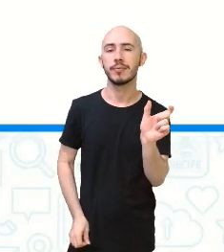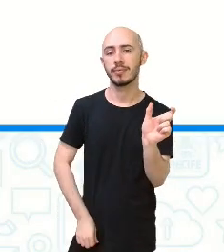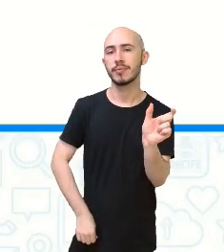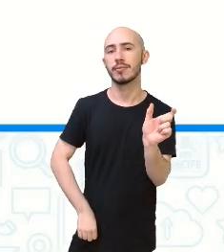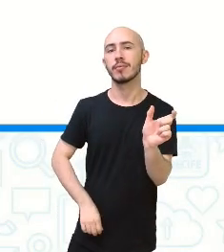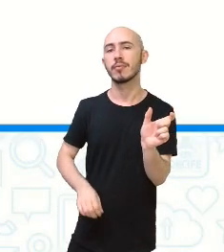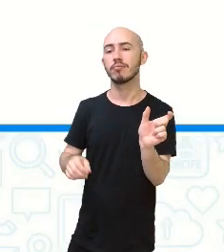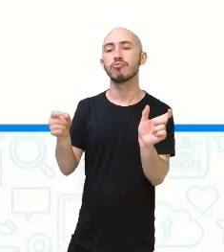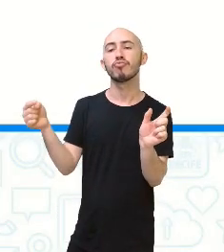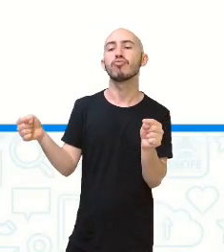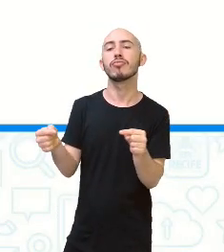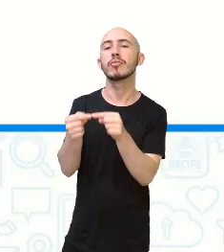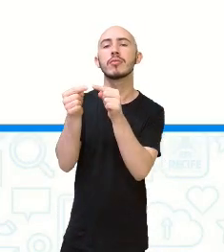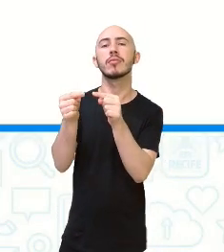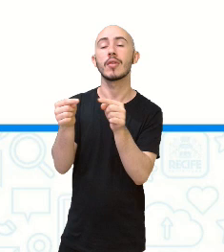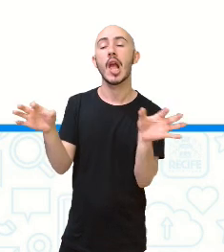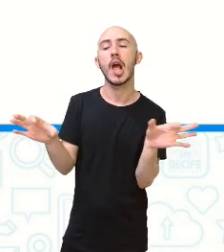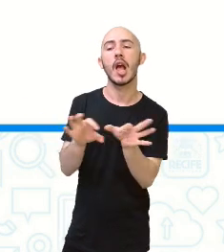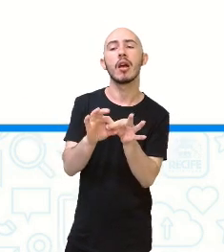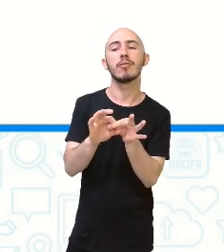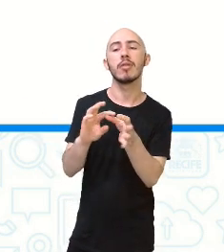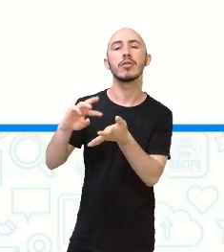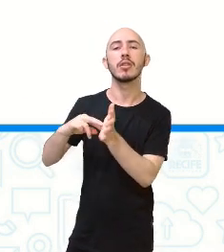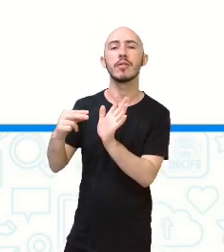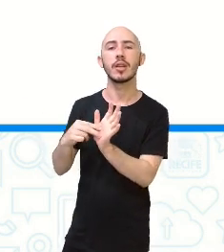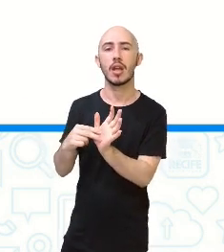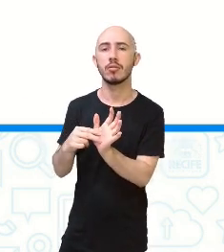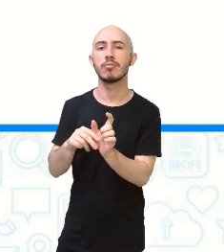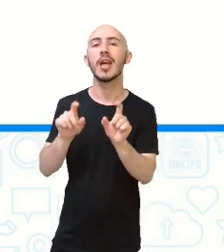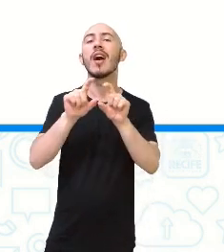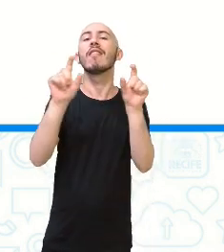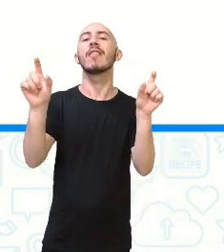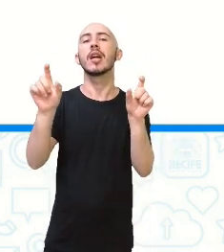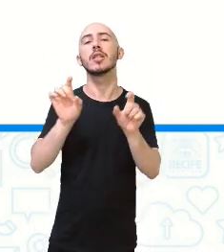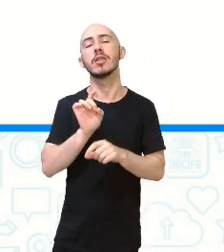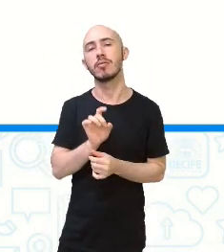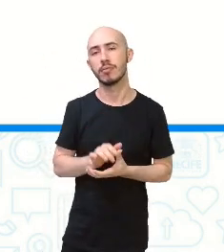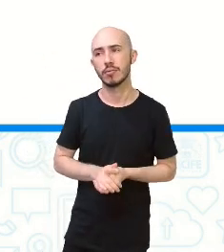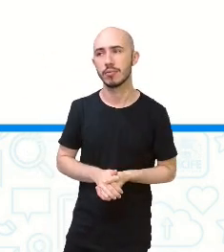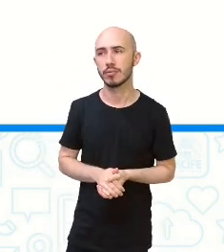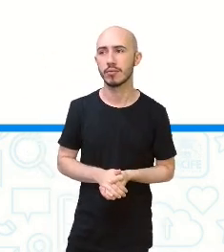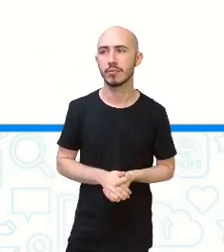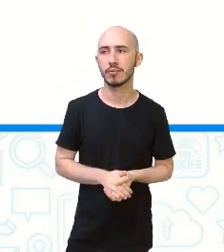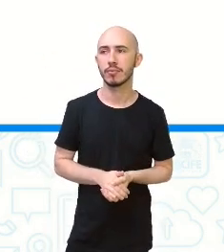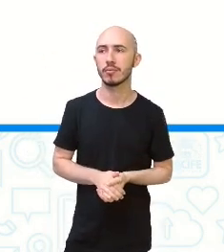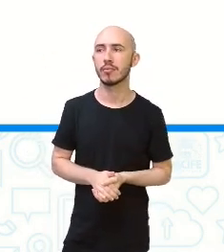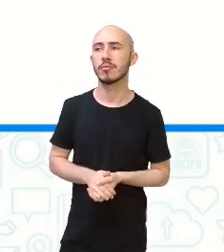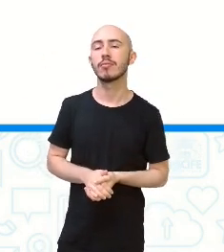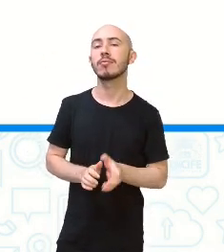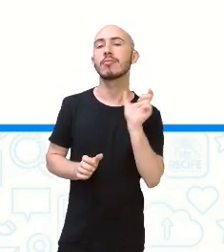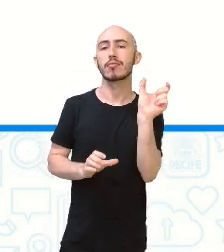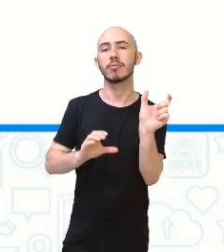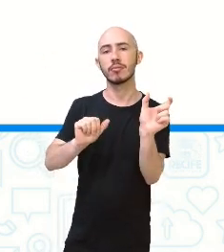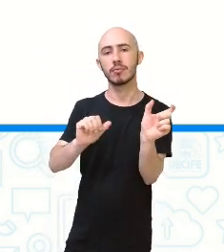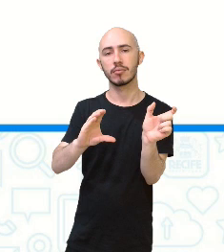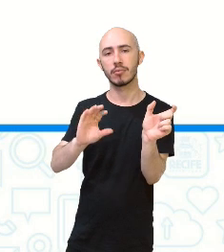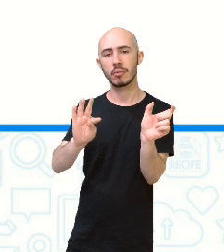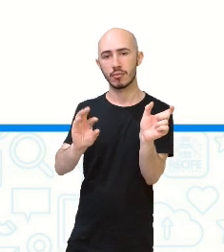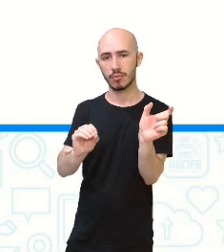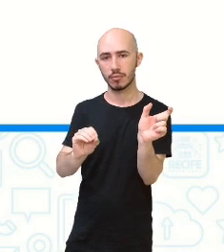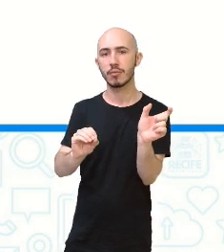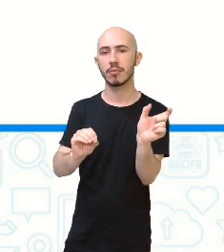seu significado em cada frase, tá? Então, o verbete cabo, nesse caso aí.